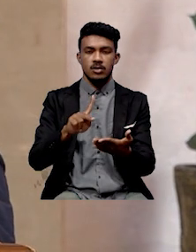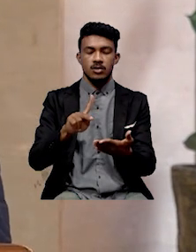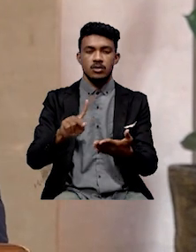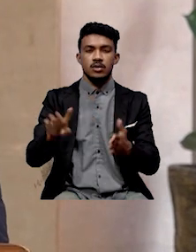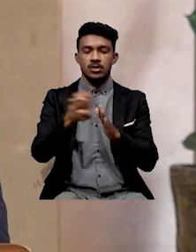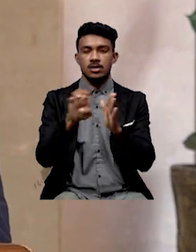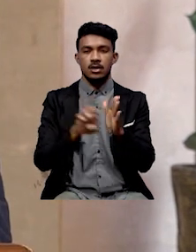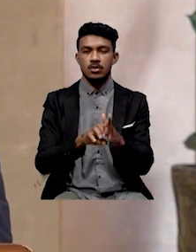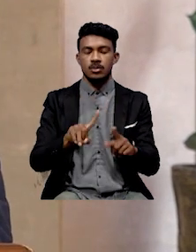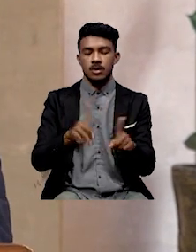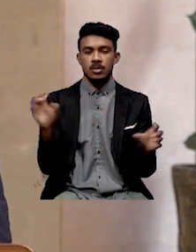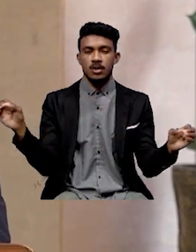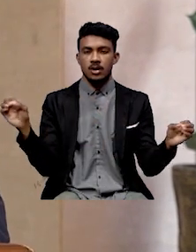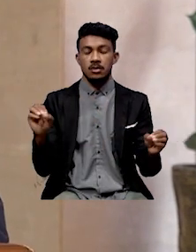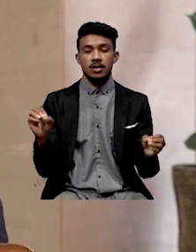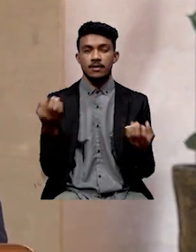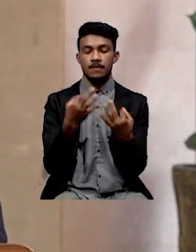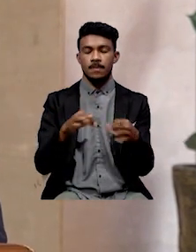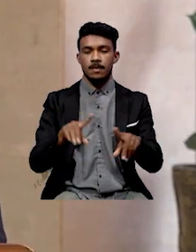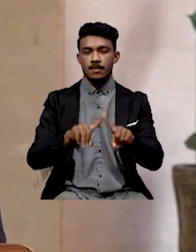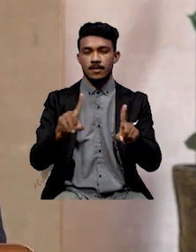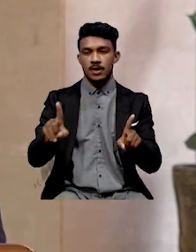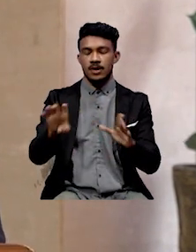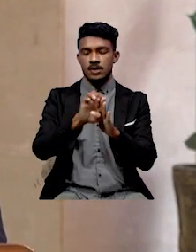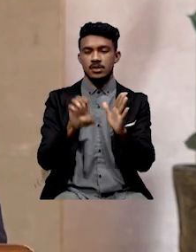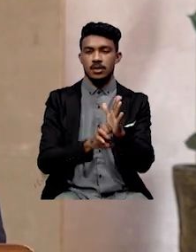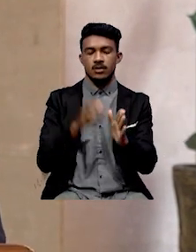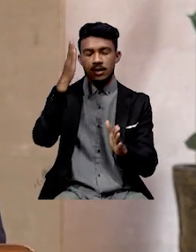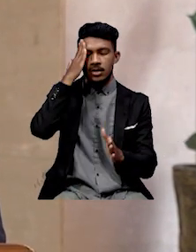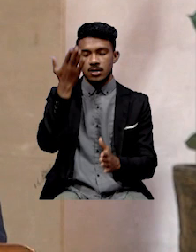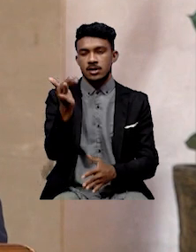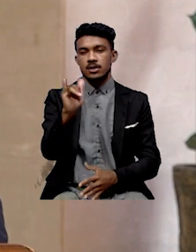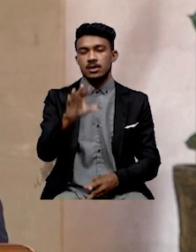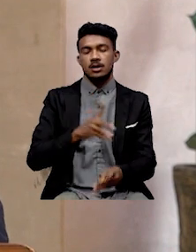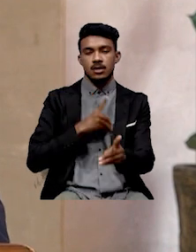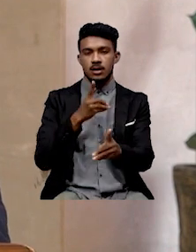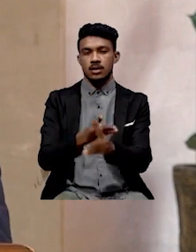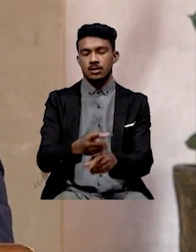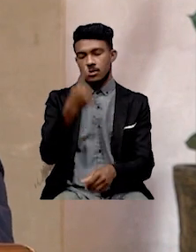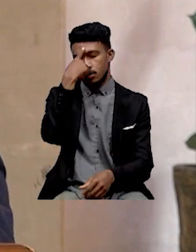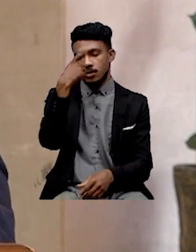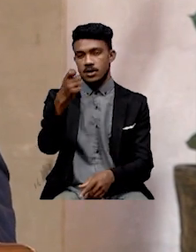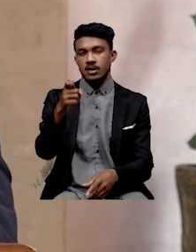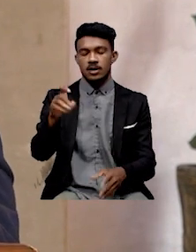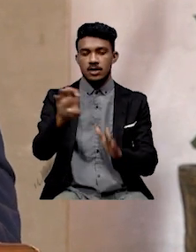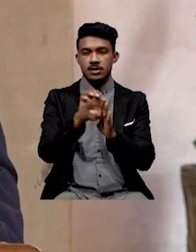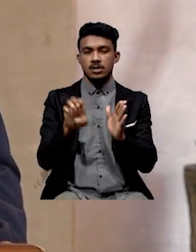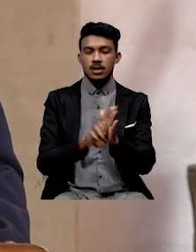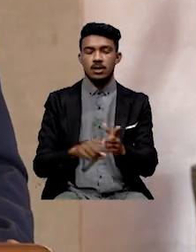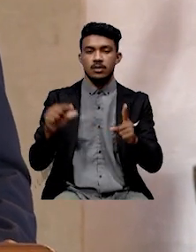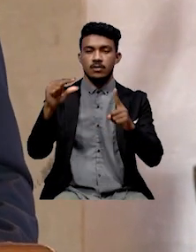deit. Estado rekunyese sira ni direitu tama dene ma estado se fotia titulu ba